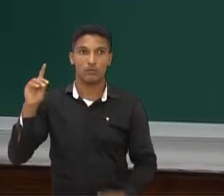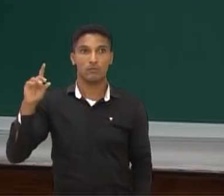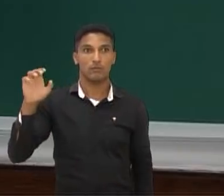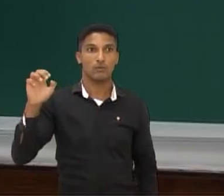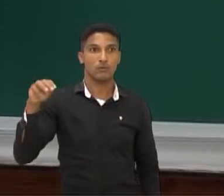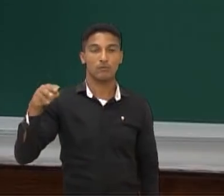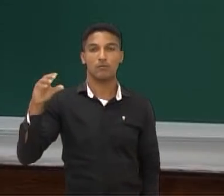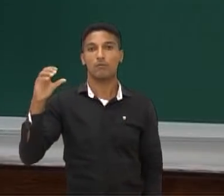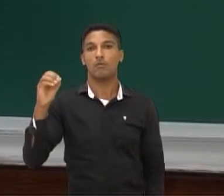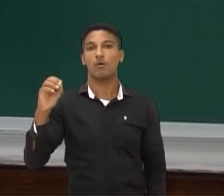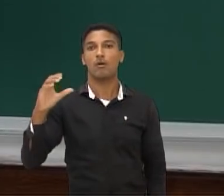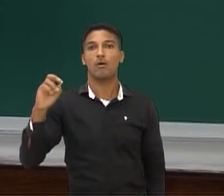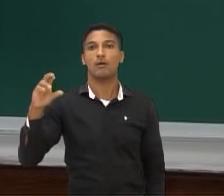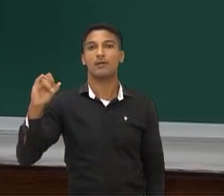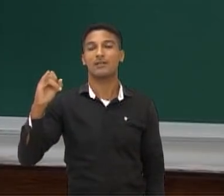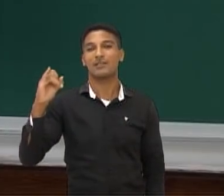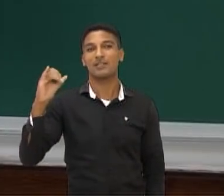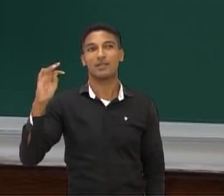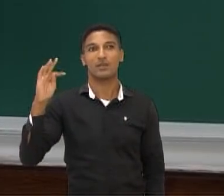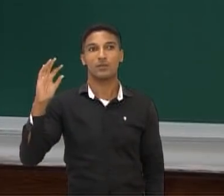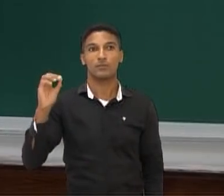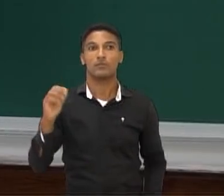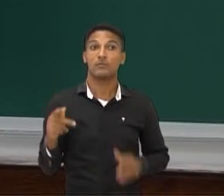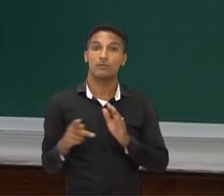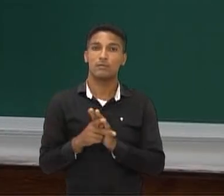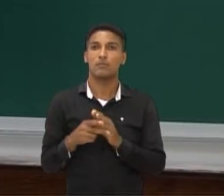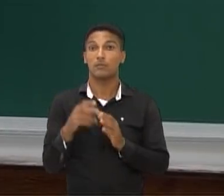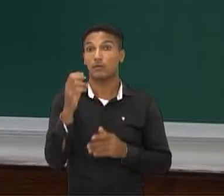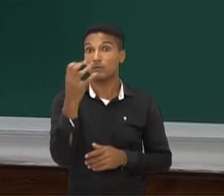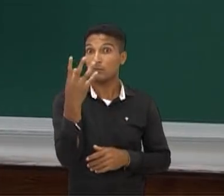460 anos antes de Cristo. Então,